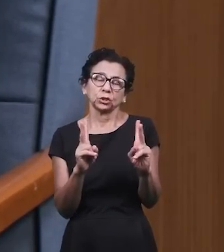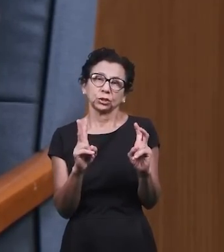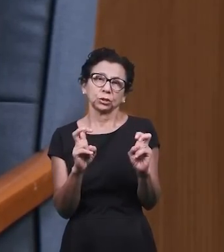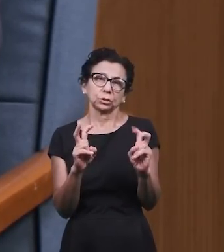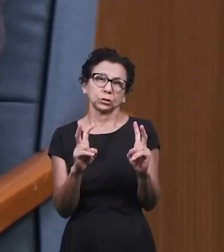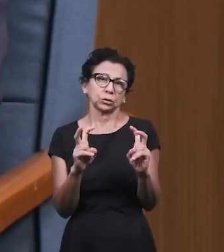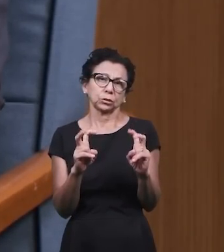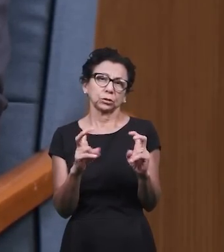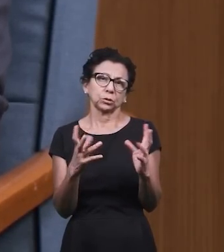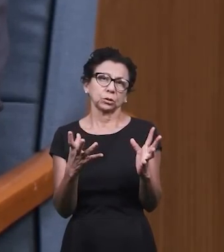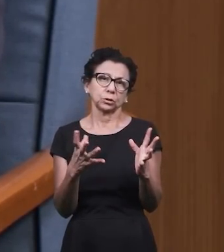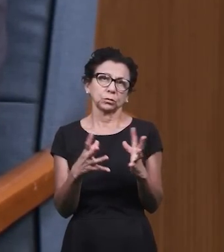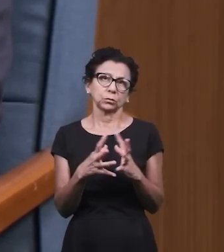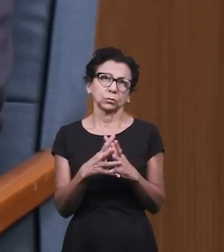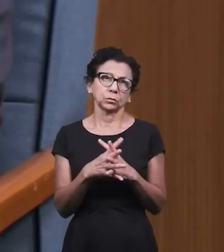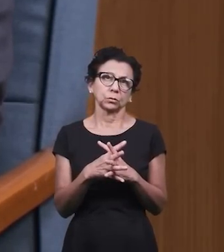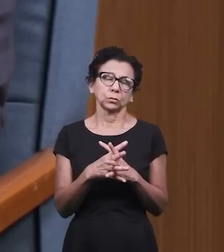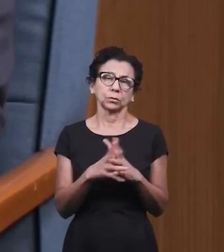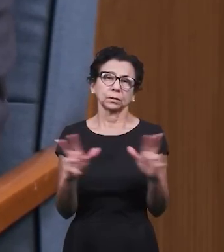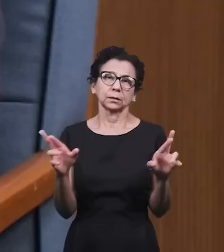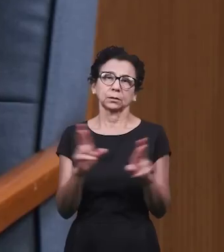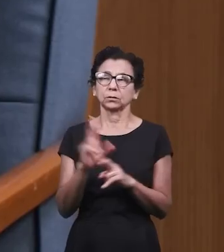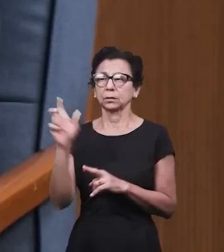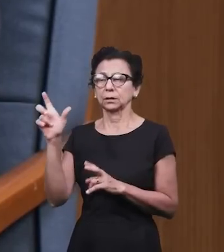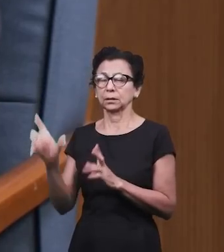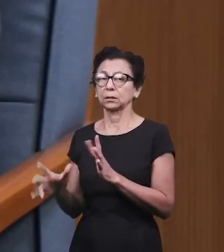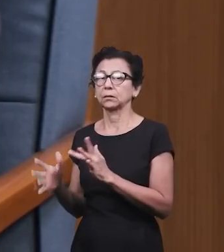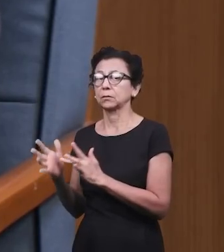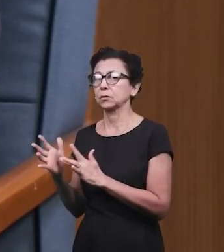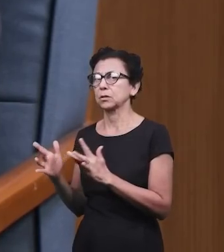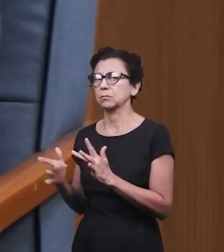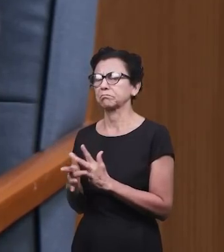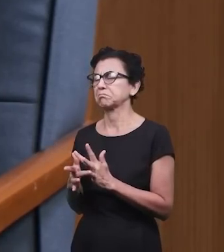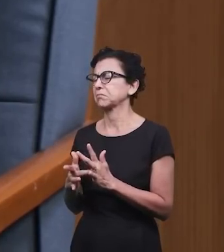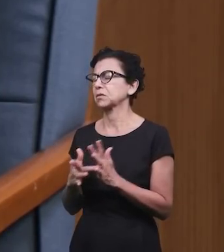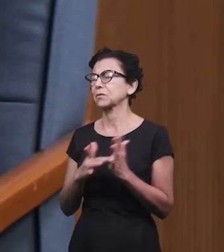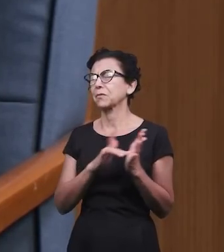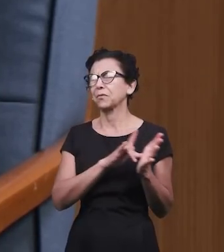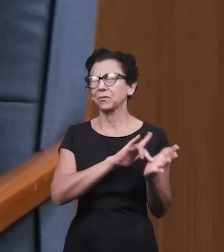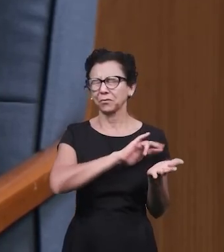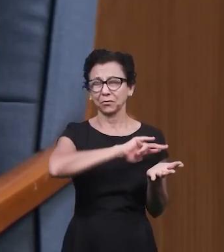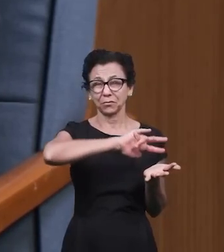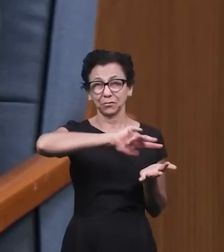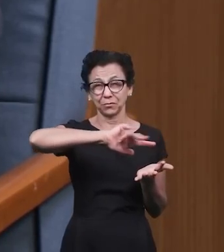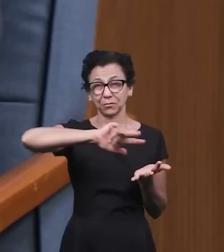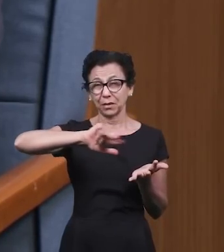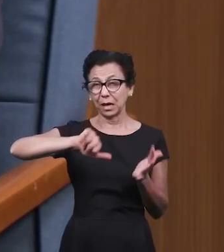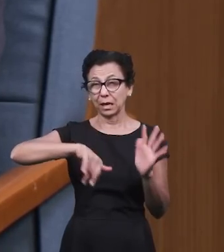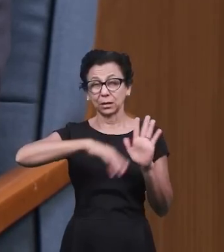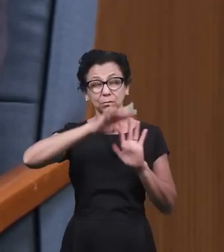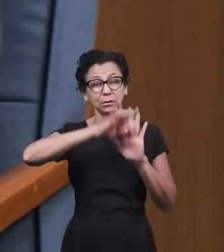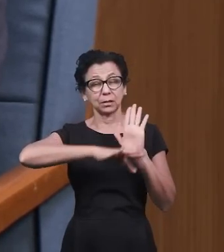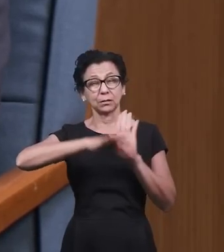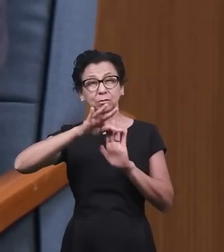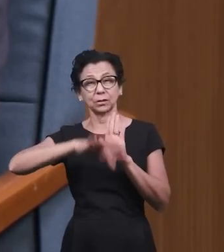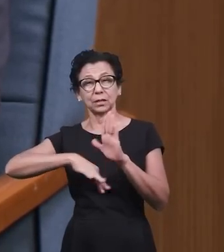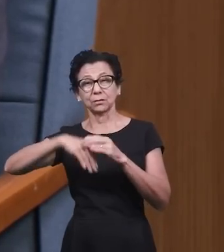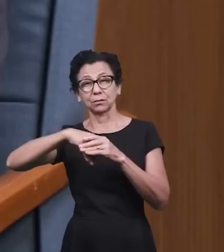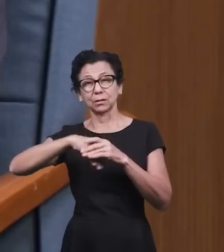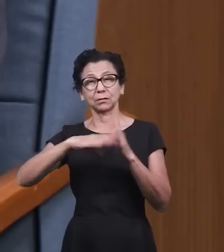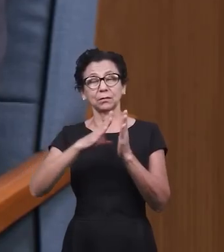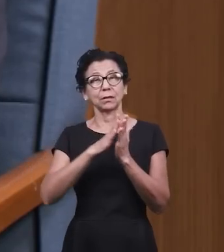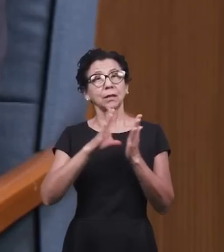expressões, títulos que são atribuídos ao Senhor Jesus. Em diversos outros trechos